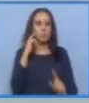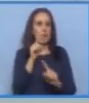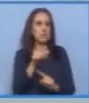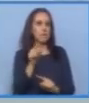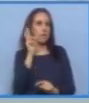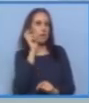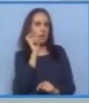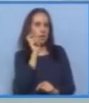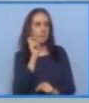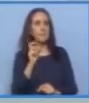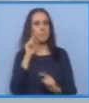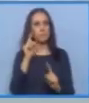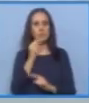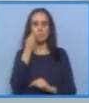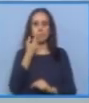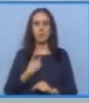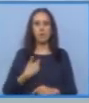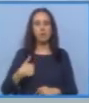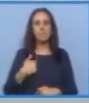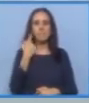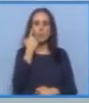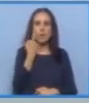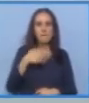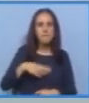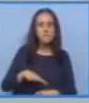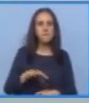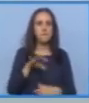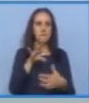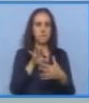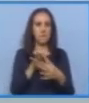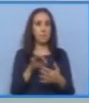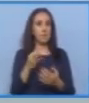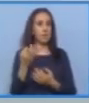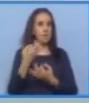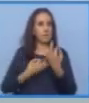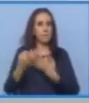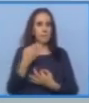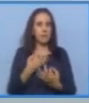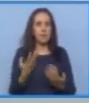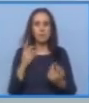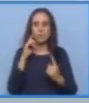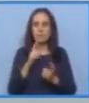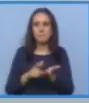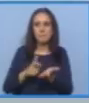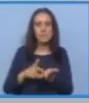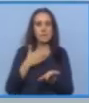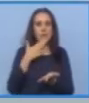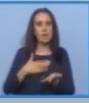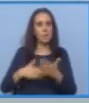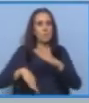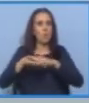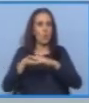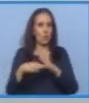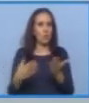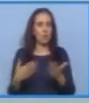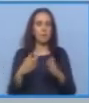música. A música diz muito das nossas procuras, também diz muito até de terapias, não é? Às vezes precisamos de música para nos curar, não é?